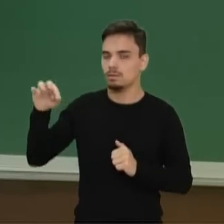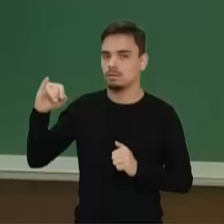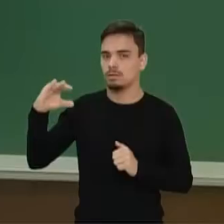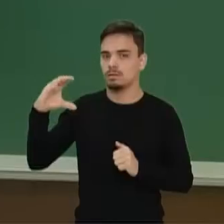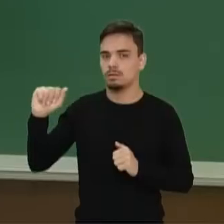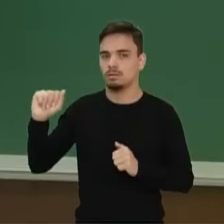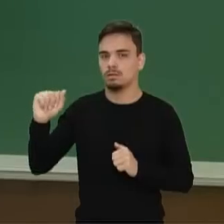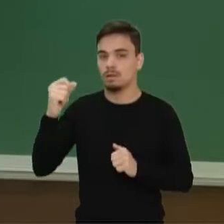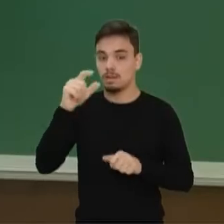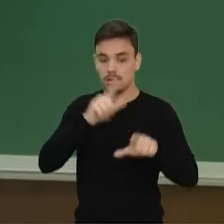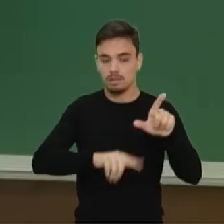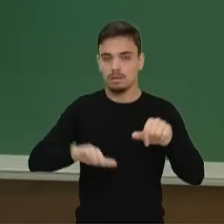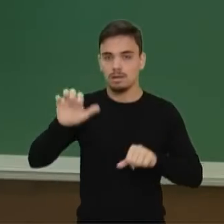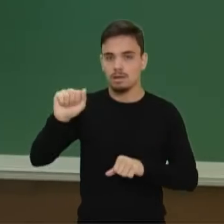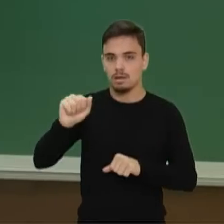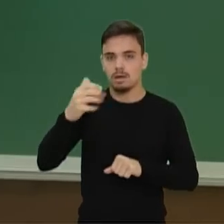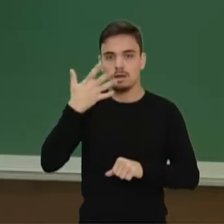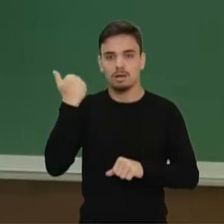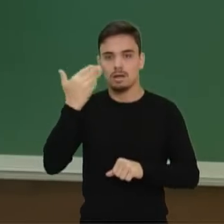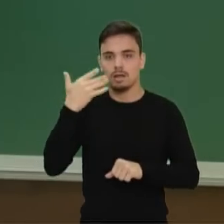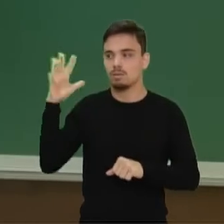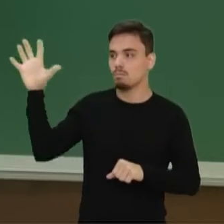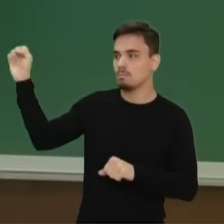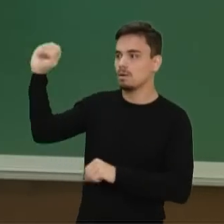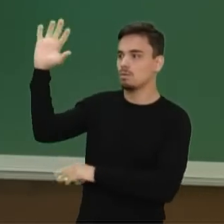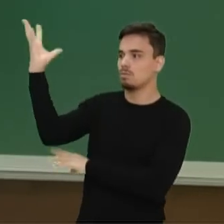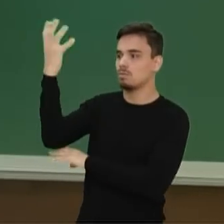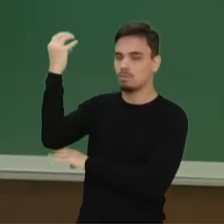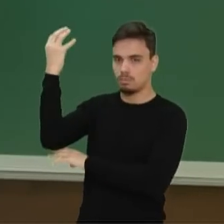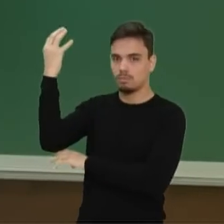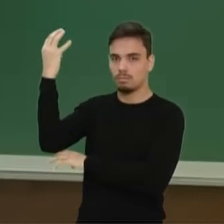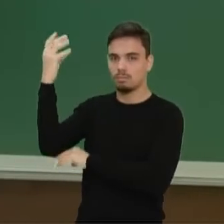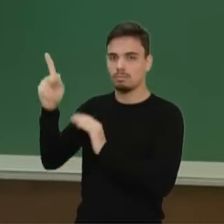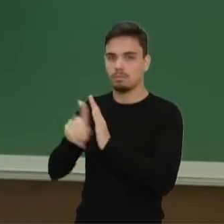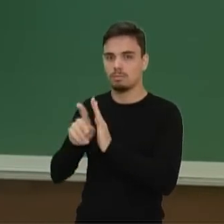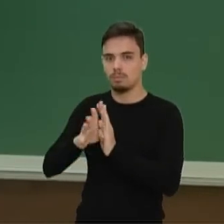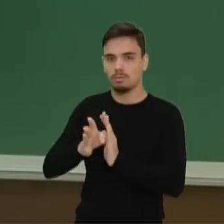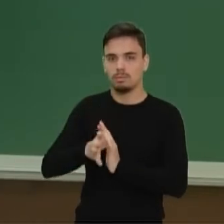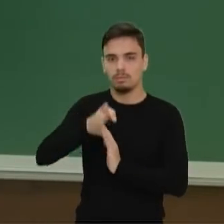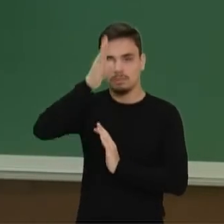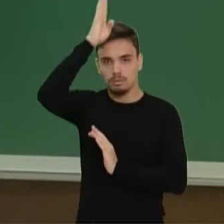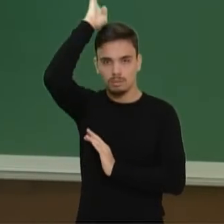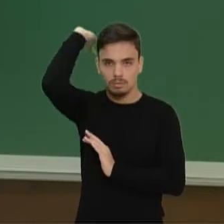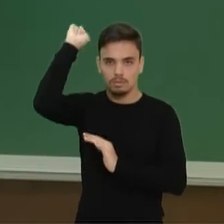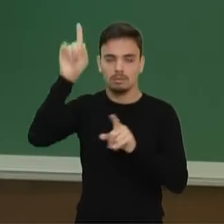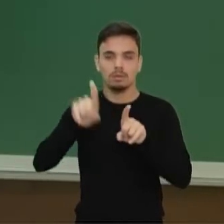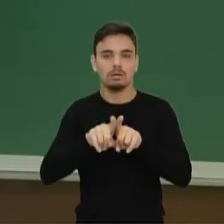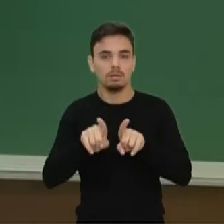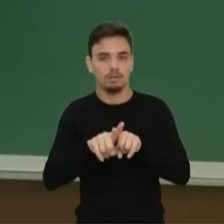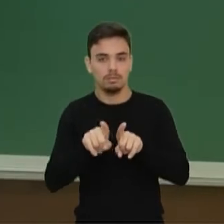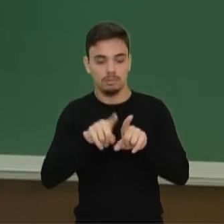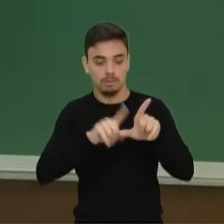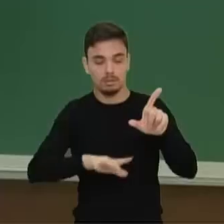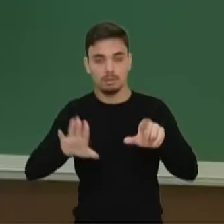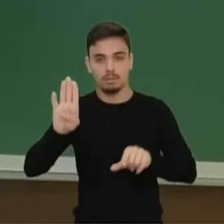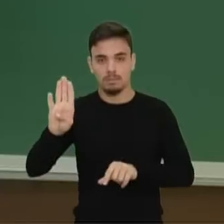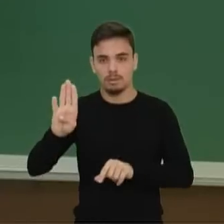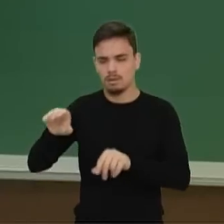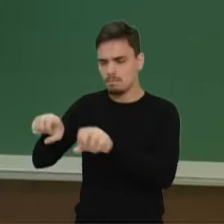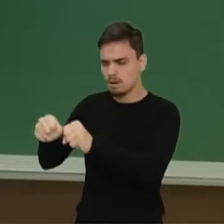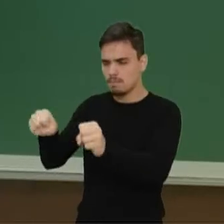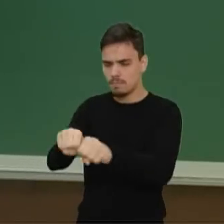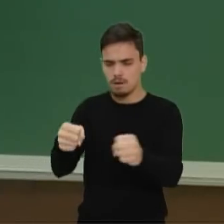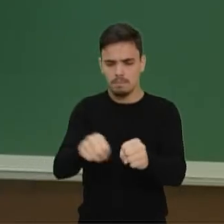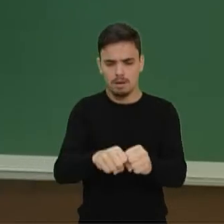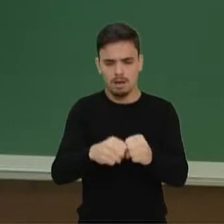A. O gato foi retirado da árvore pelo bombeiro. B. Destruíram-se todas as provas